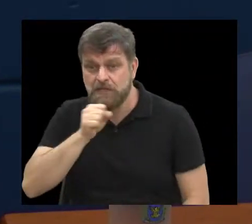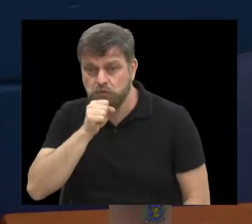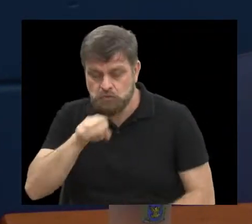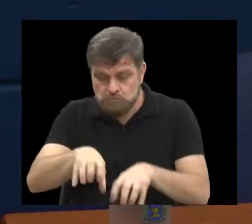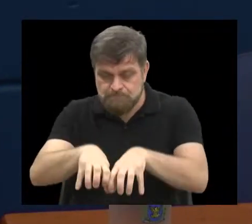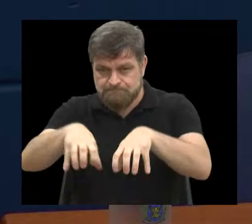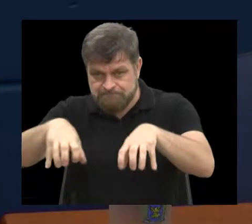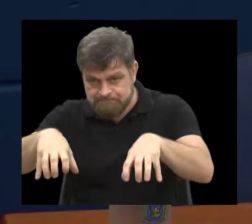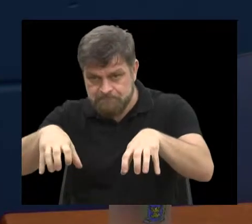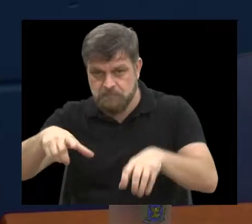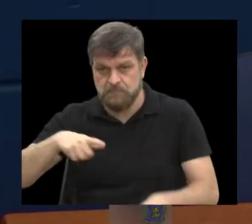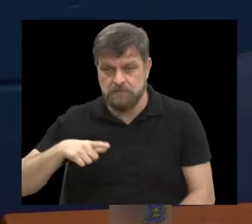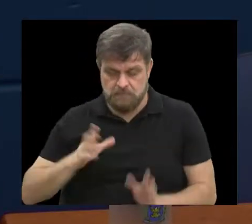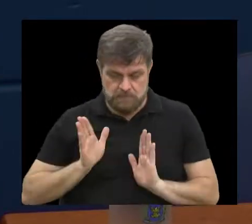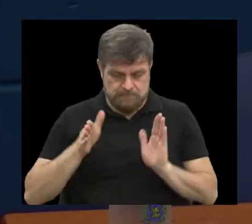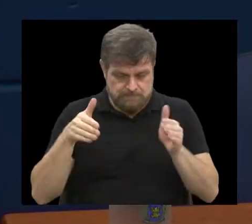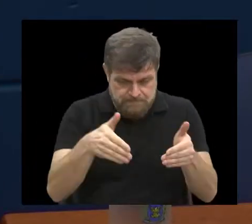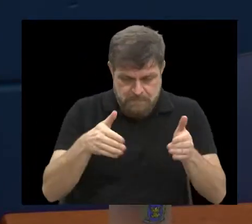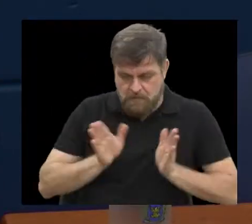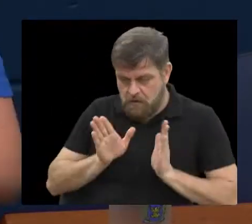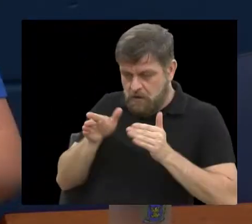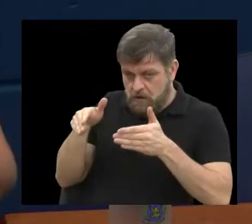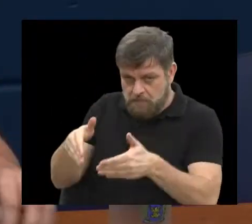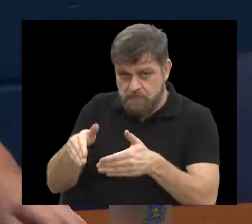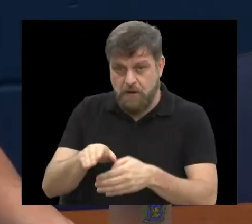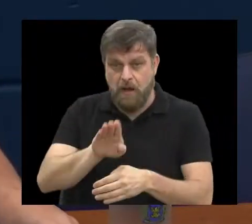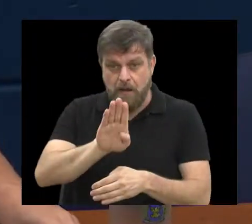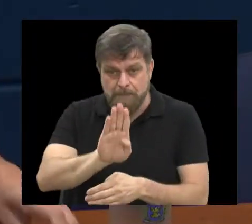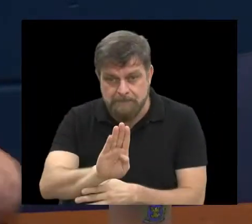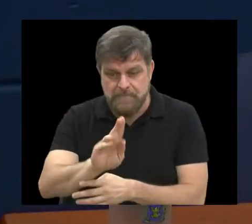vai citar das duas formas, tá bom?